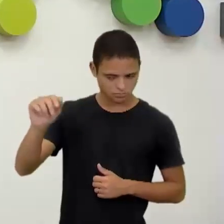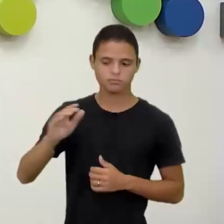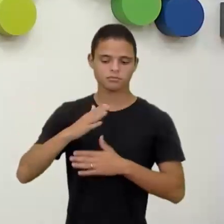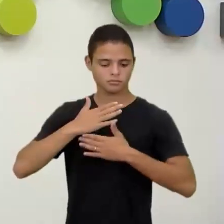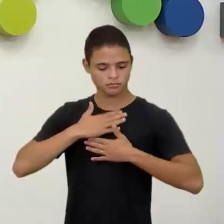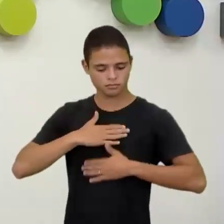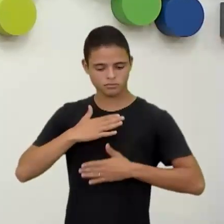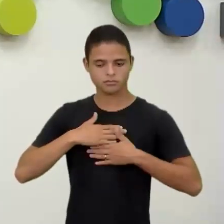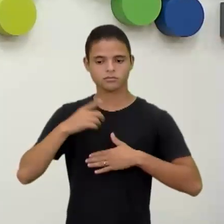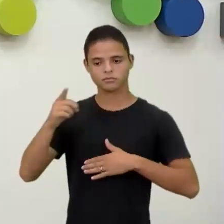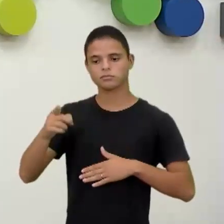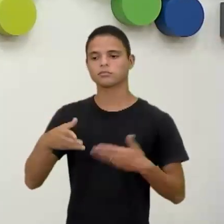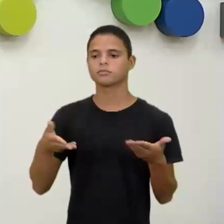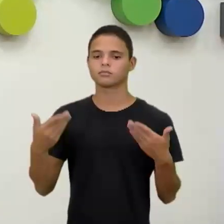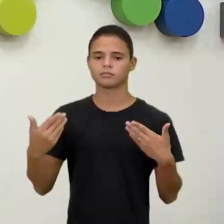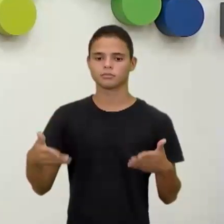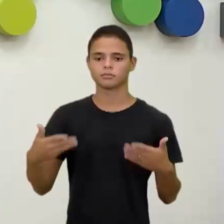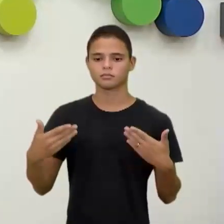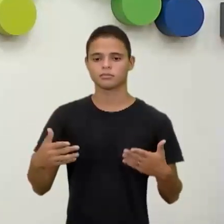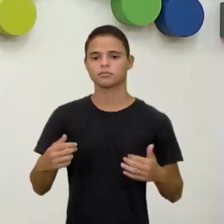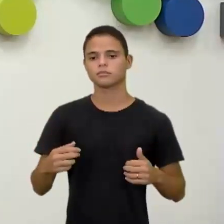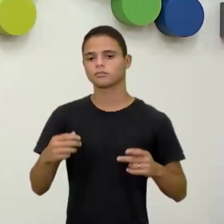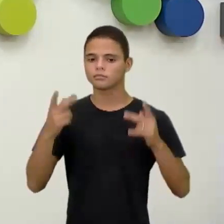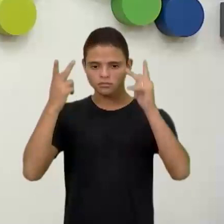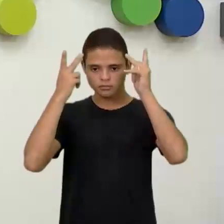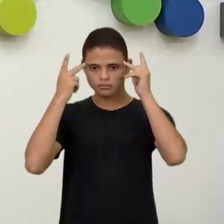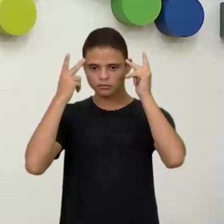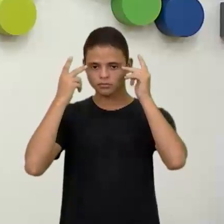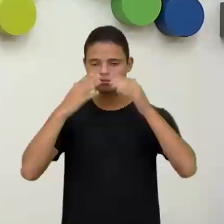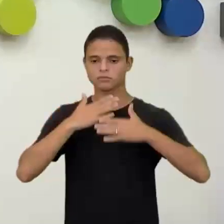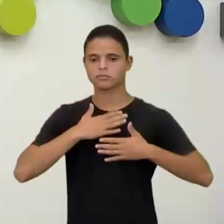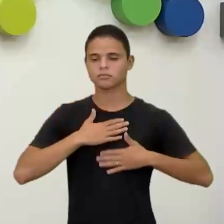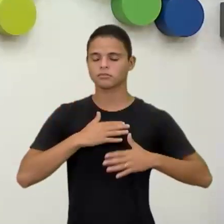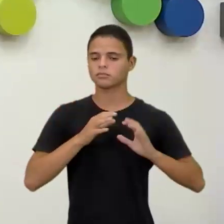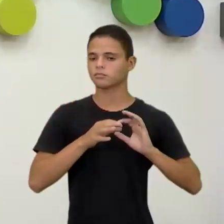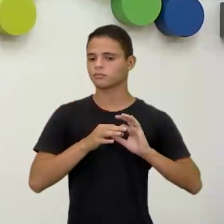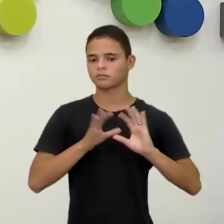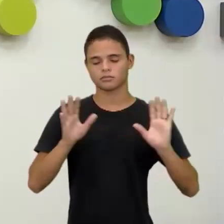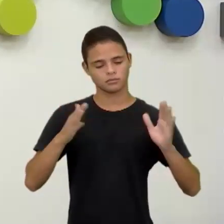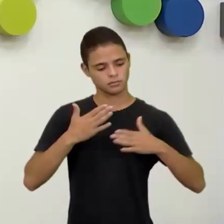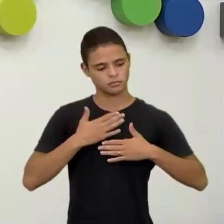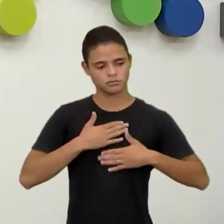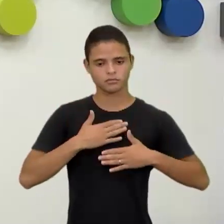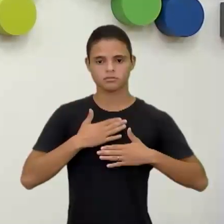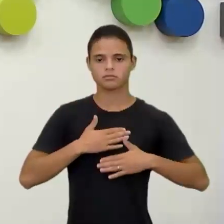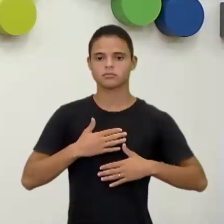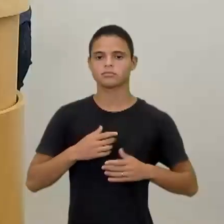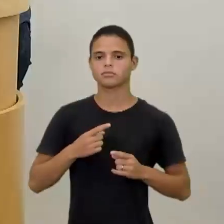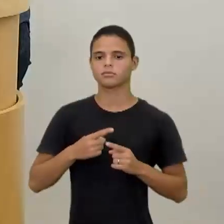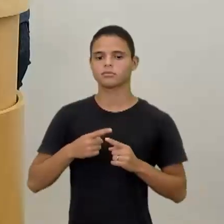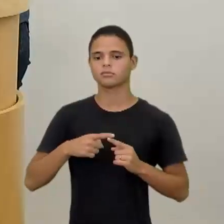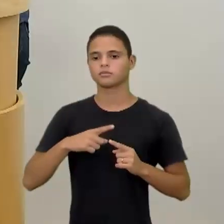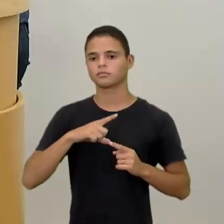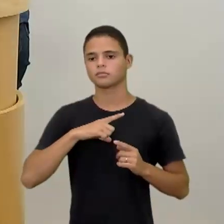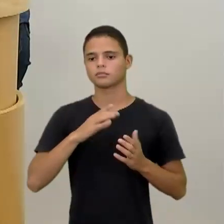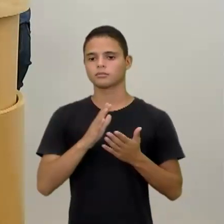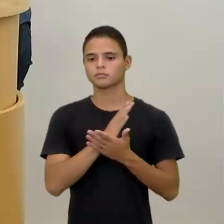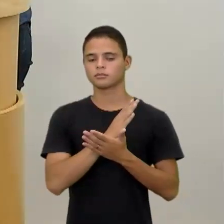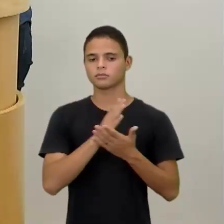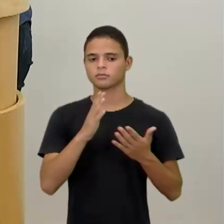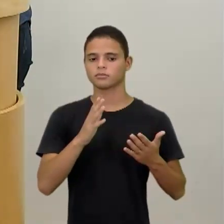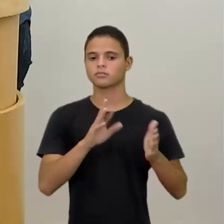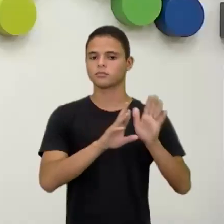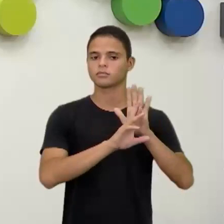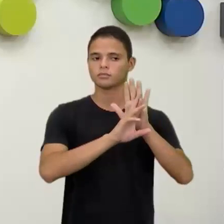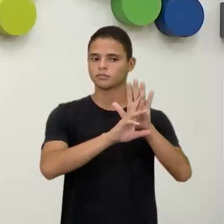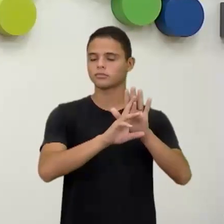vir mais tranquilo, né? Uma calça jeans, um tênis, uma camiseta, e tá ótimo, porque a gente tem aquele referencial antigo, né? Que